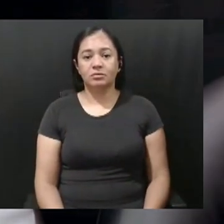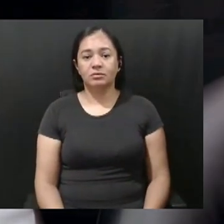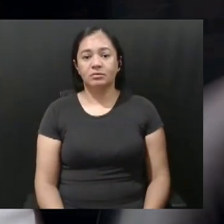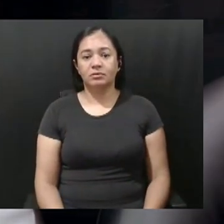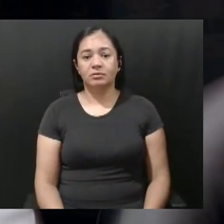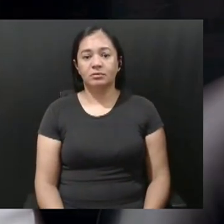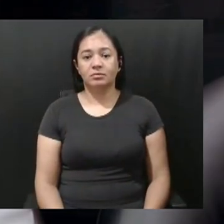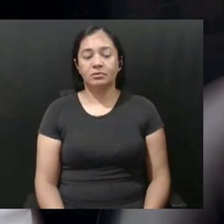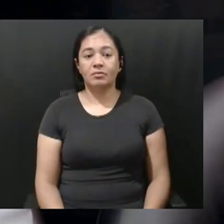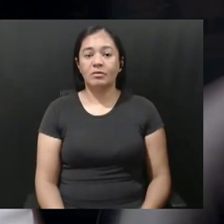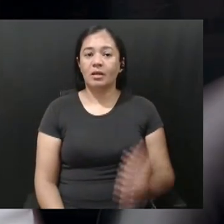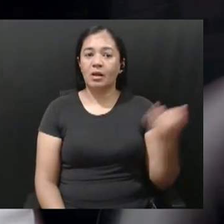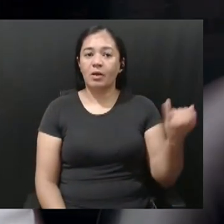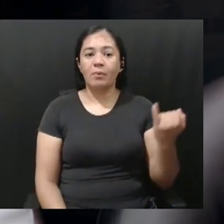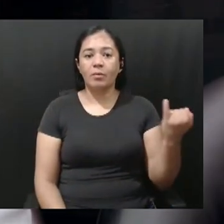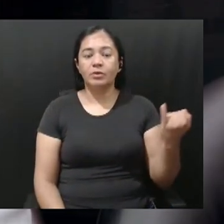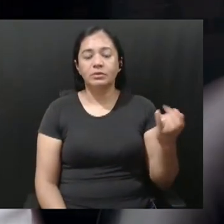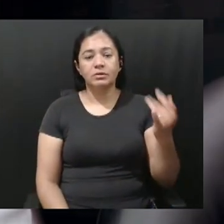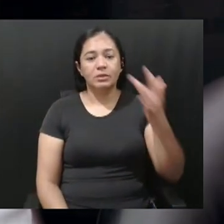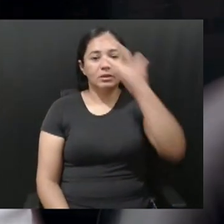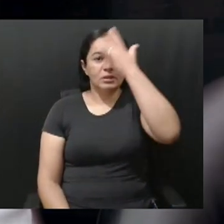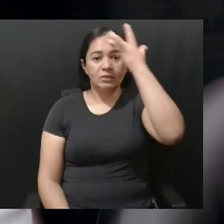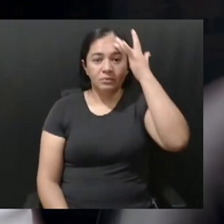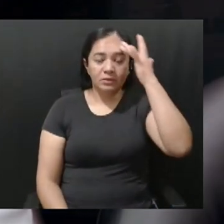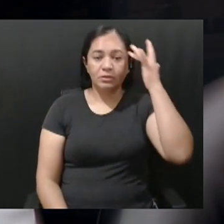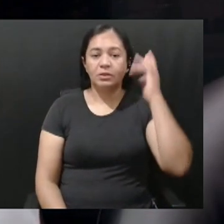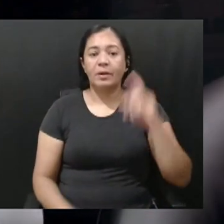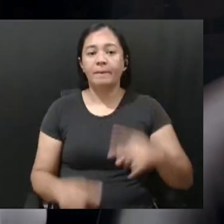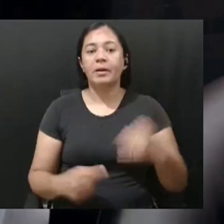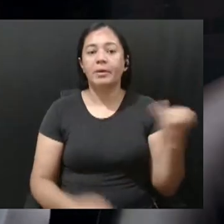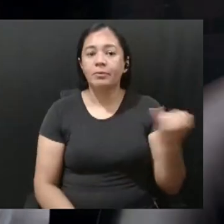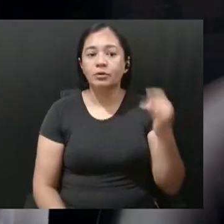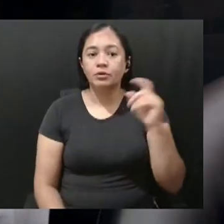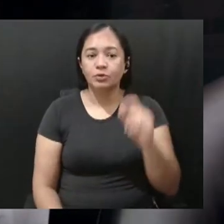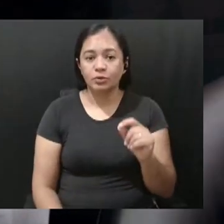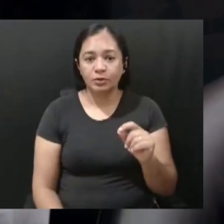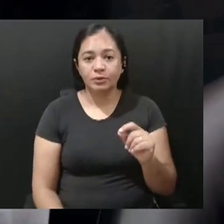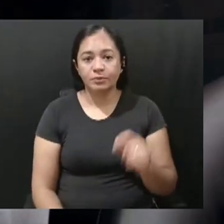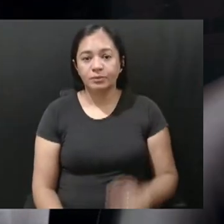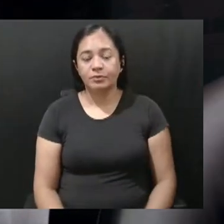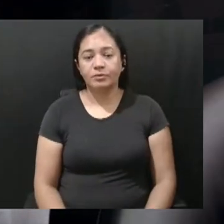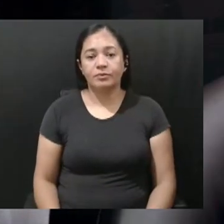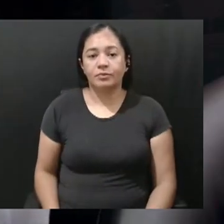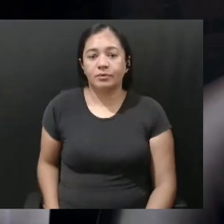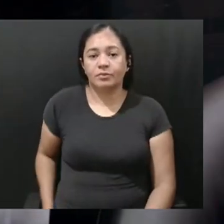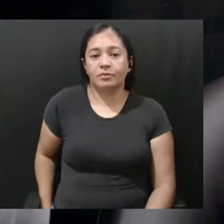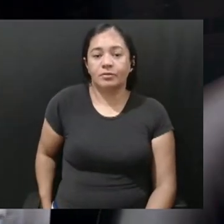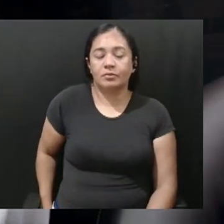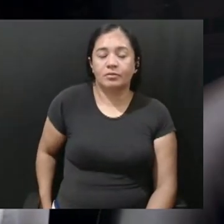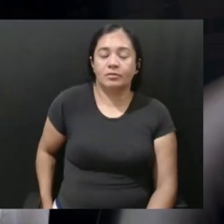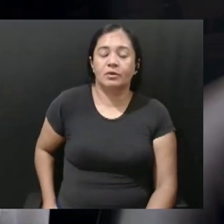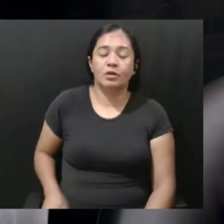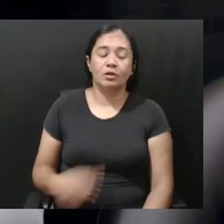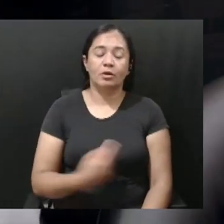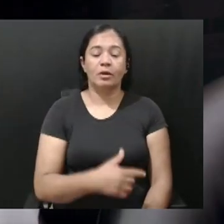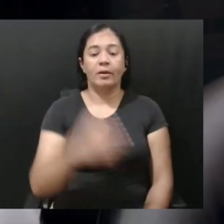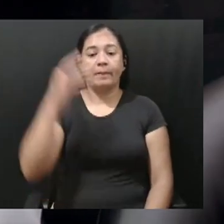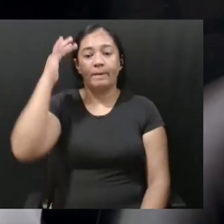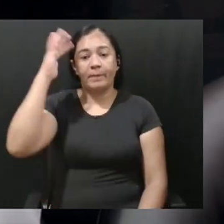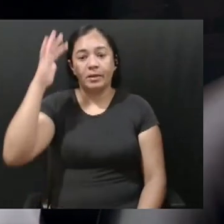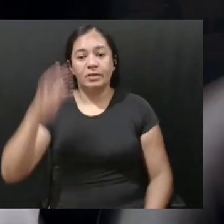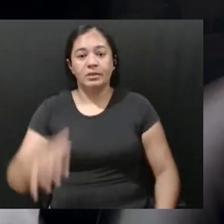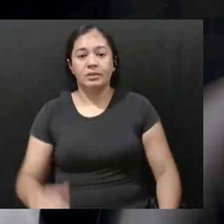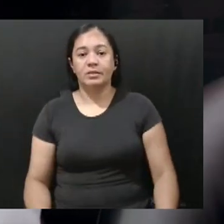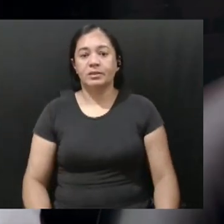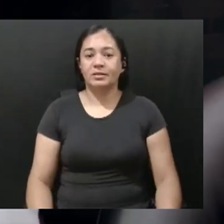essas pessoas, mas assim, é mais importante você lembrar o quê? Quando a gente tá pensando num cenário perfeito, né? Um cenário perfeito de Natal, né? Que nem a gente vê